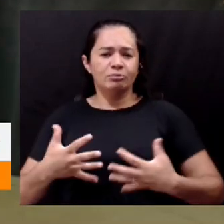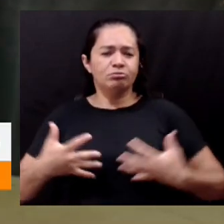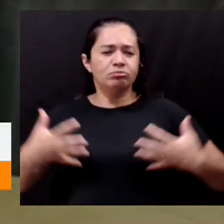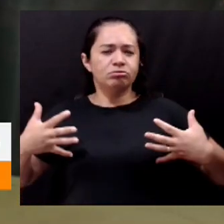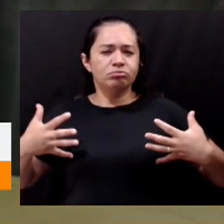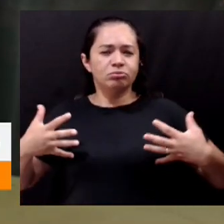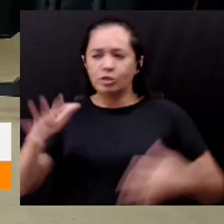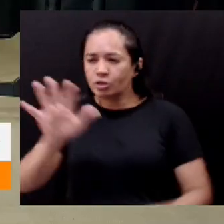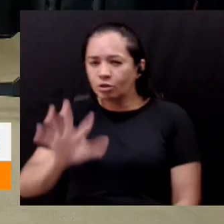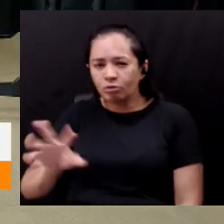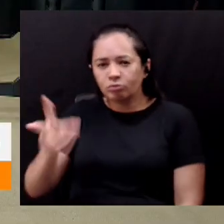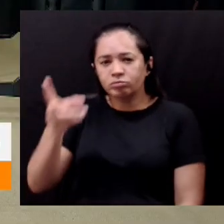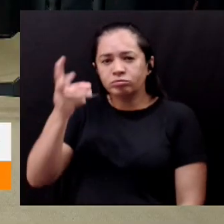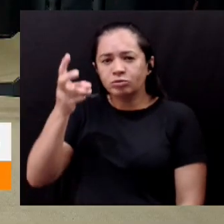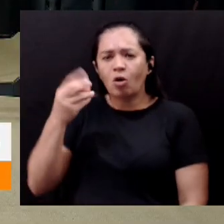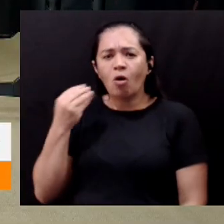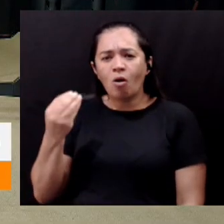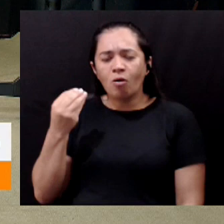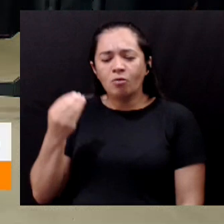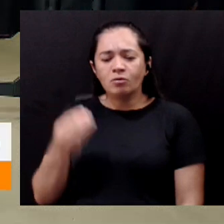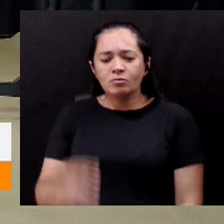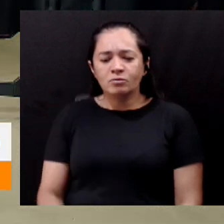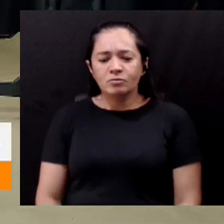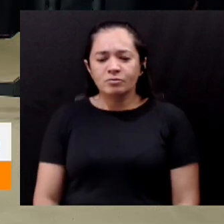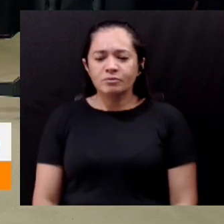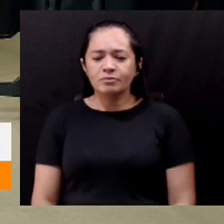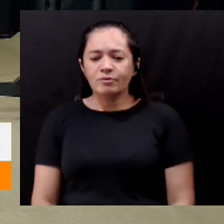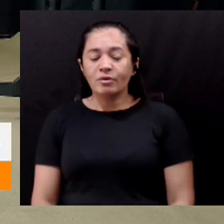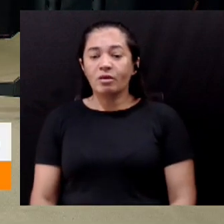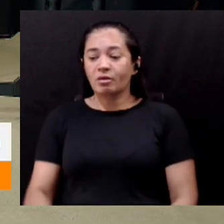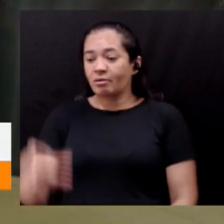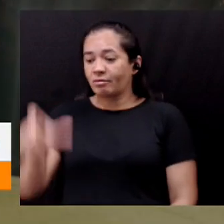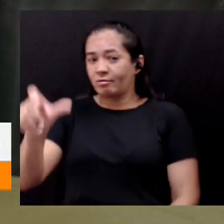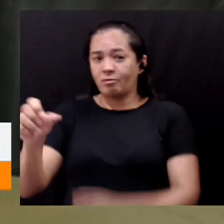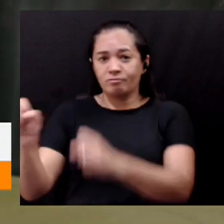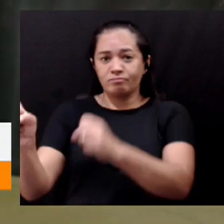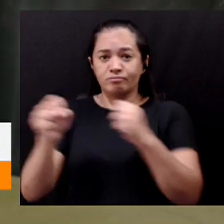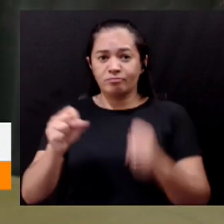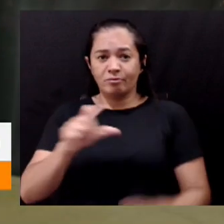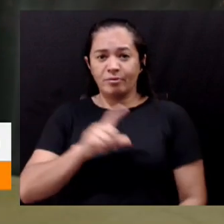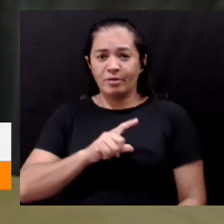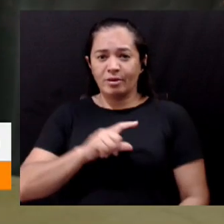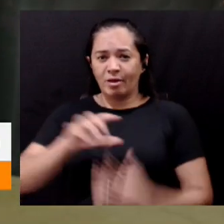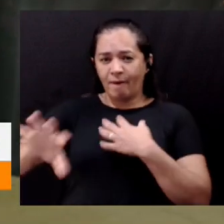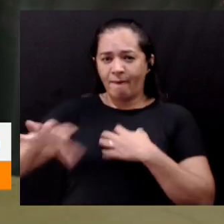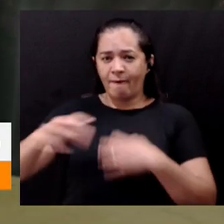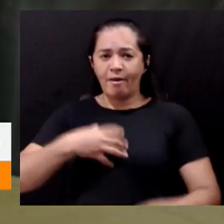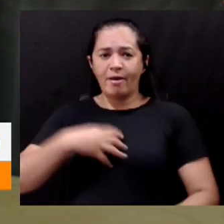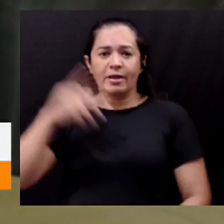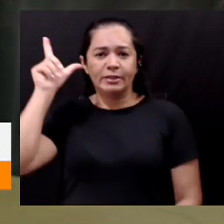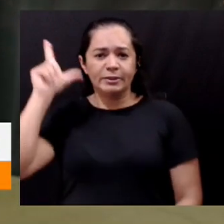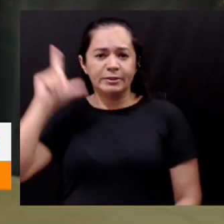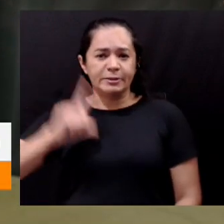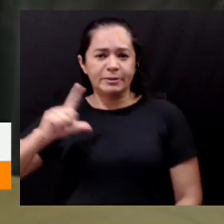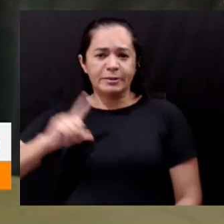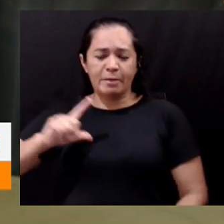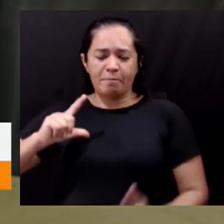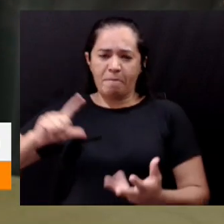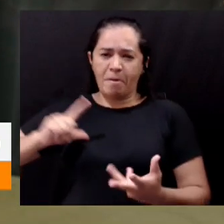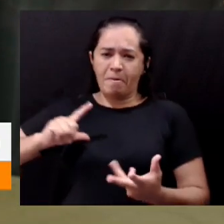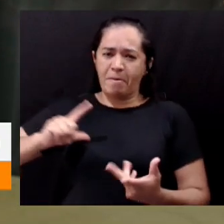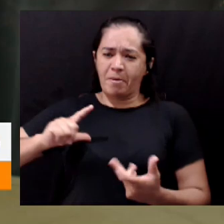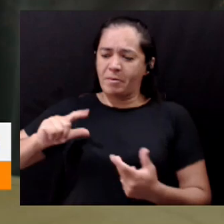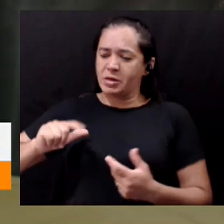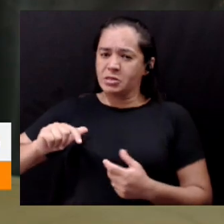empatia? Quem tem poder, ele é empático ou ele passa por cima de tudo feito um trator, porque ele tem poder e vai seguindo o caminho